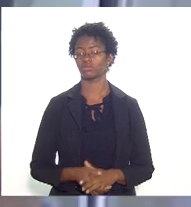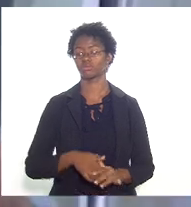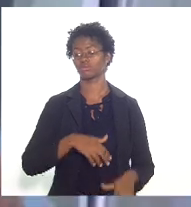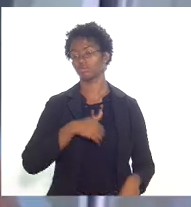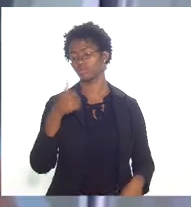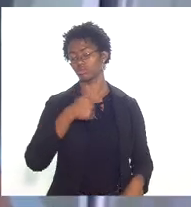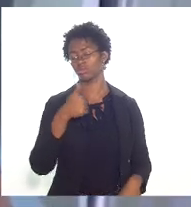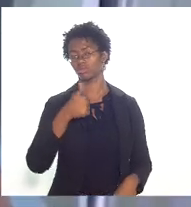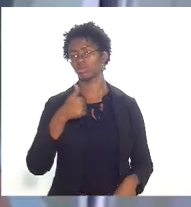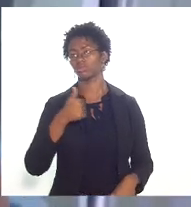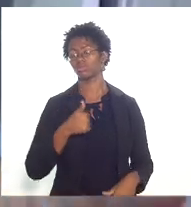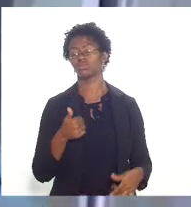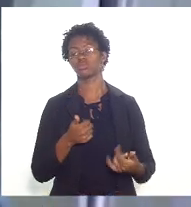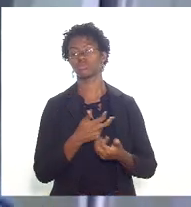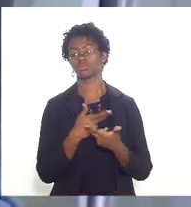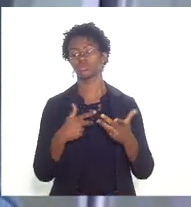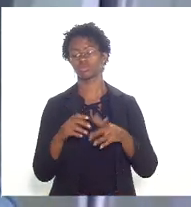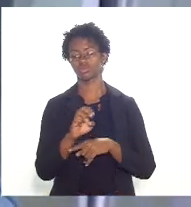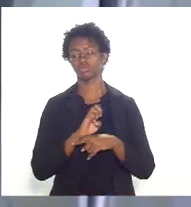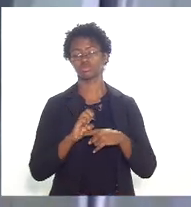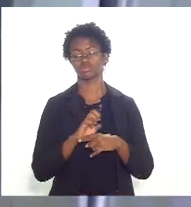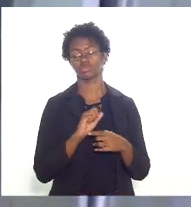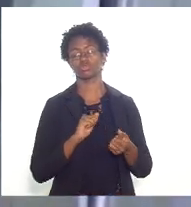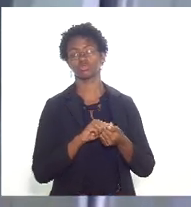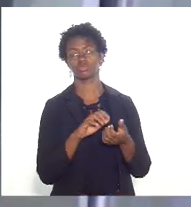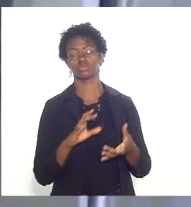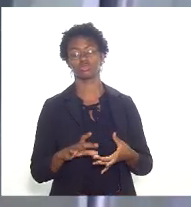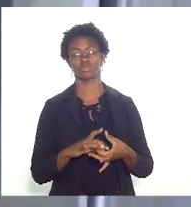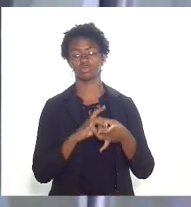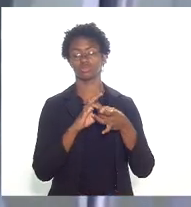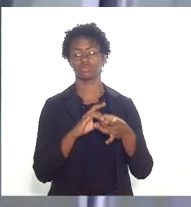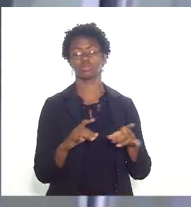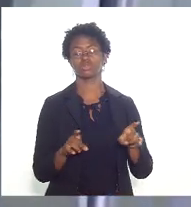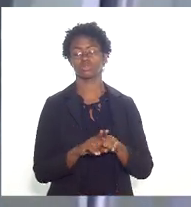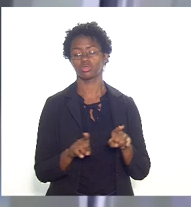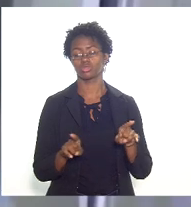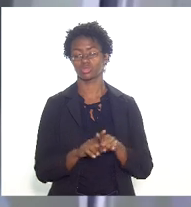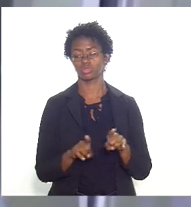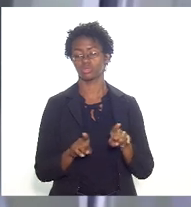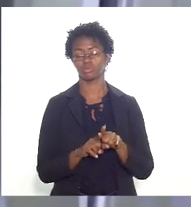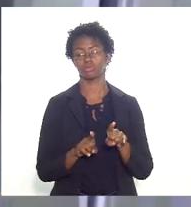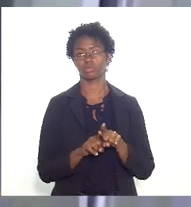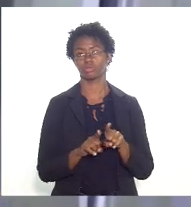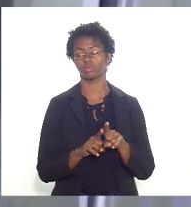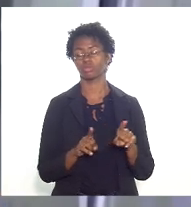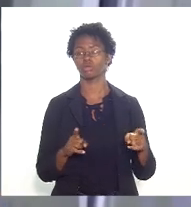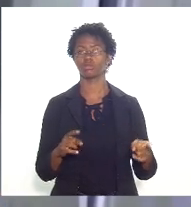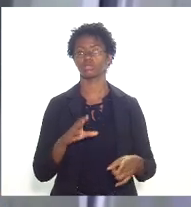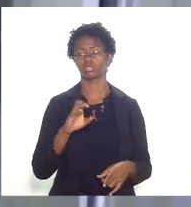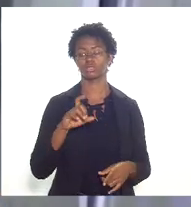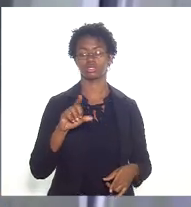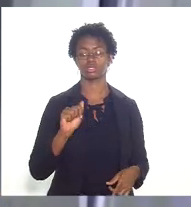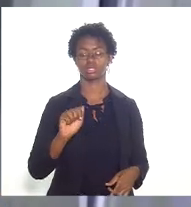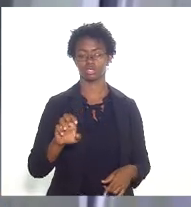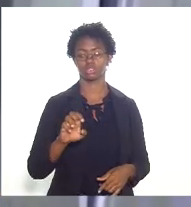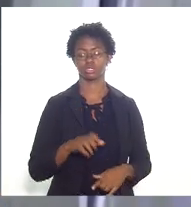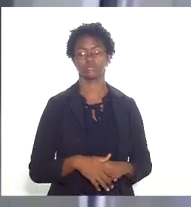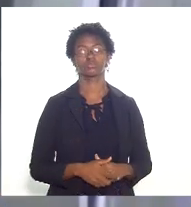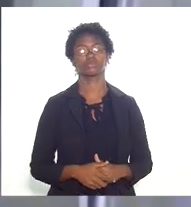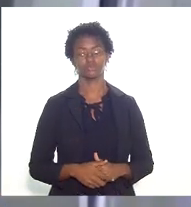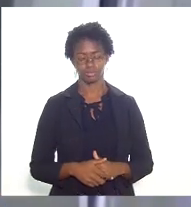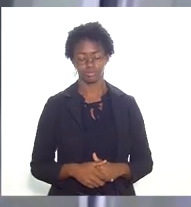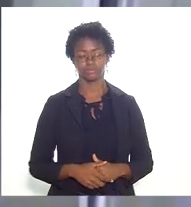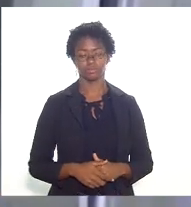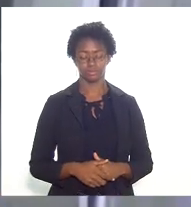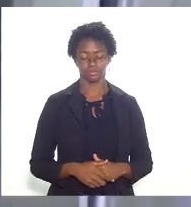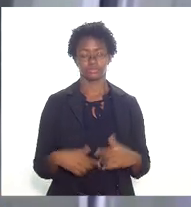essa relação do estado com a união agora segunda questão é o aí eu acho